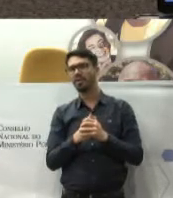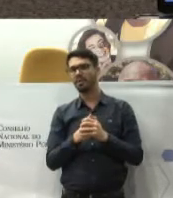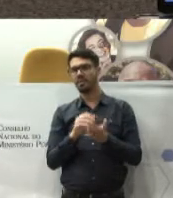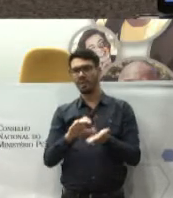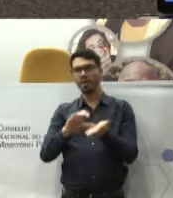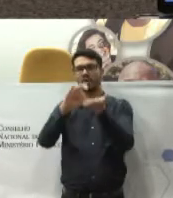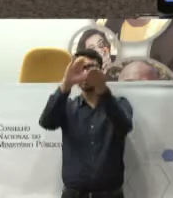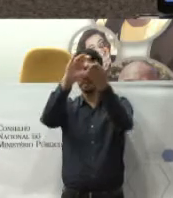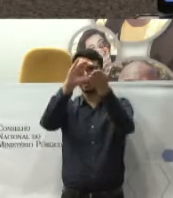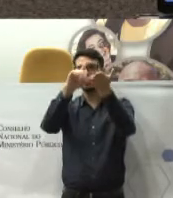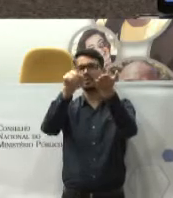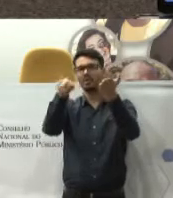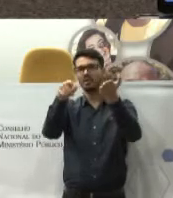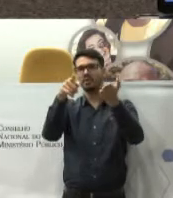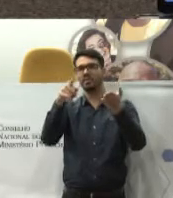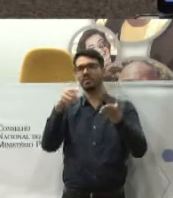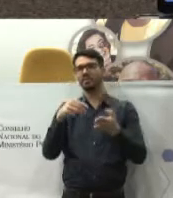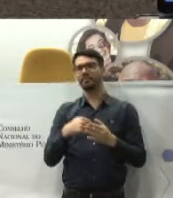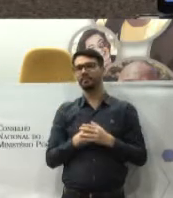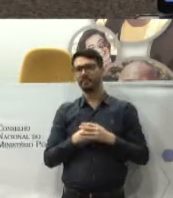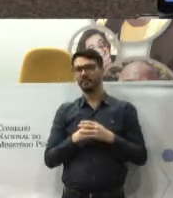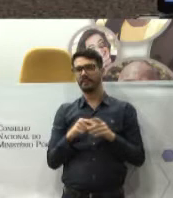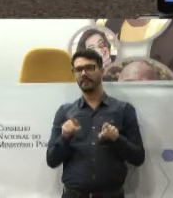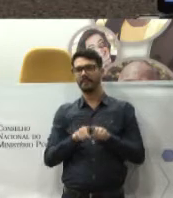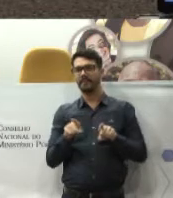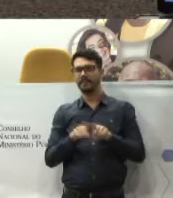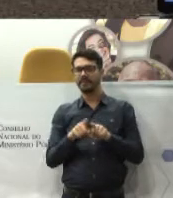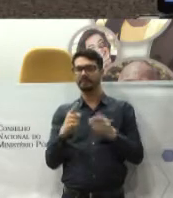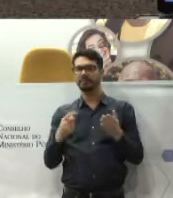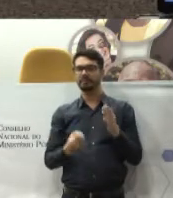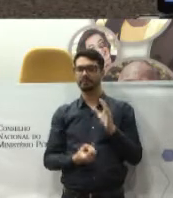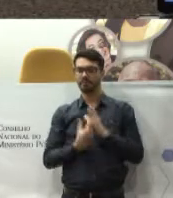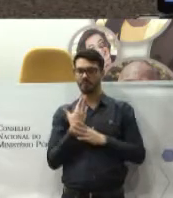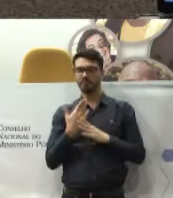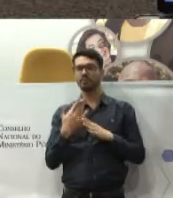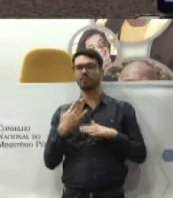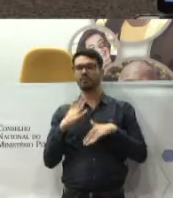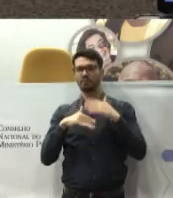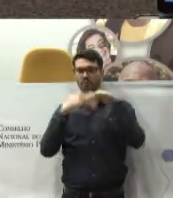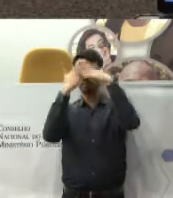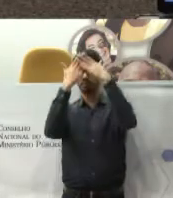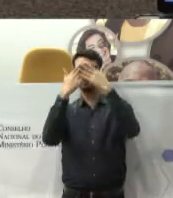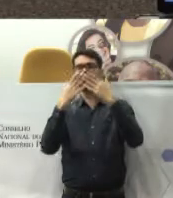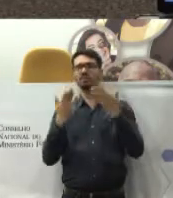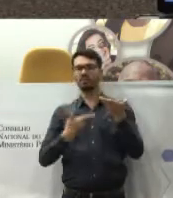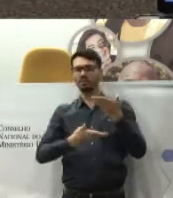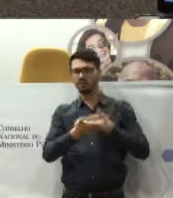conselho. Construção de confiança mútua, o diálogo é sempre aberto.